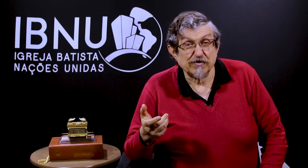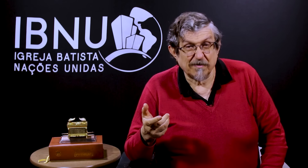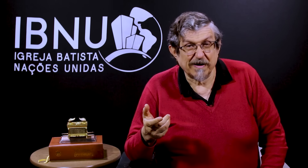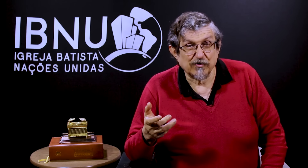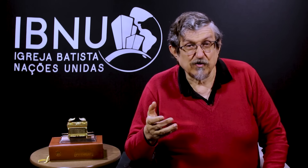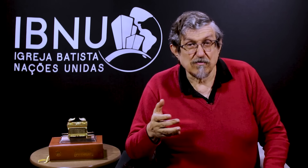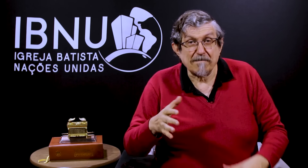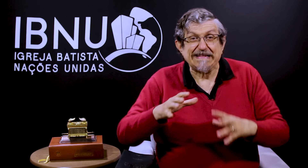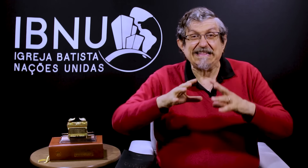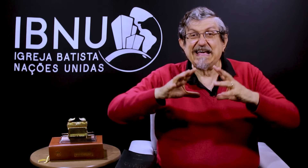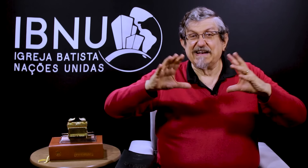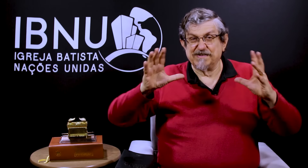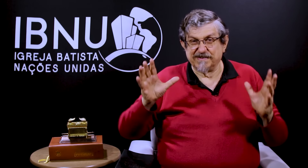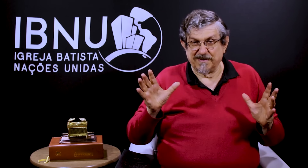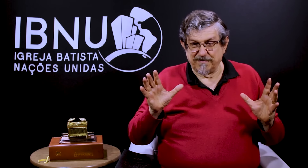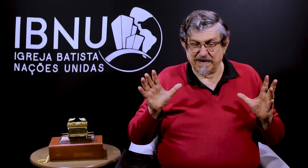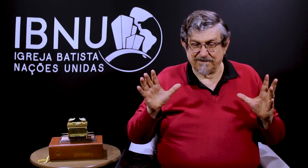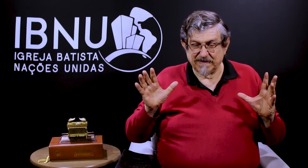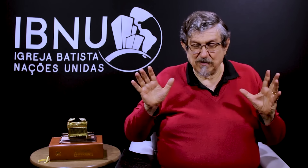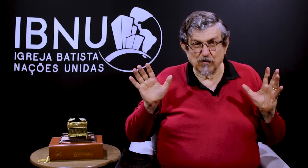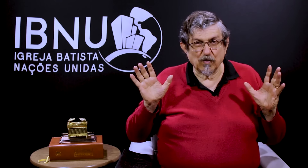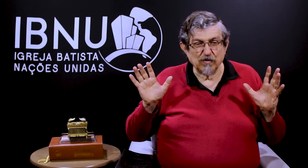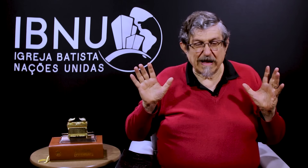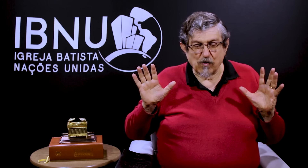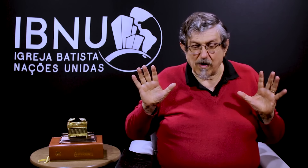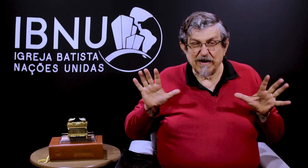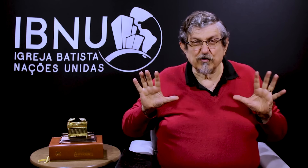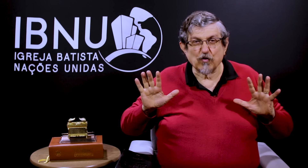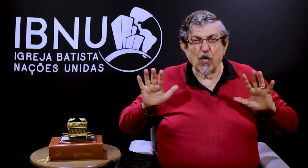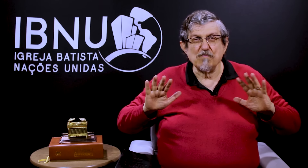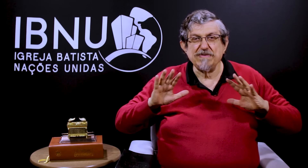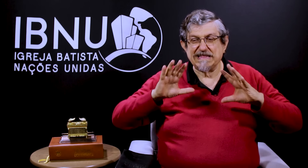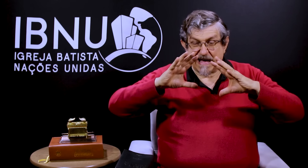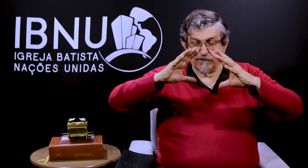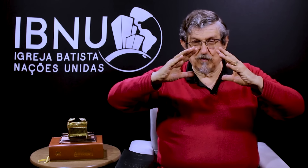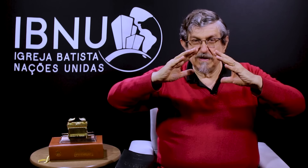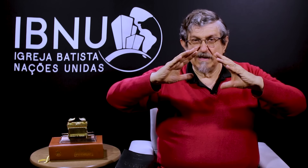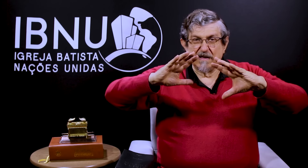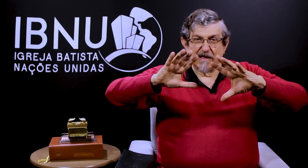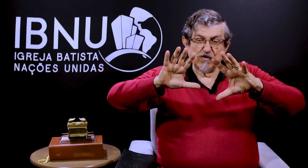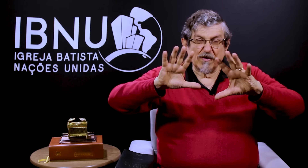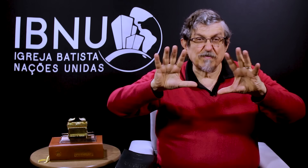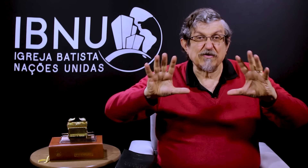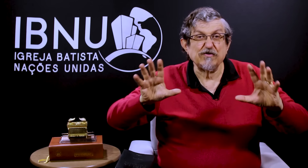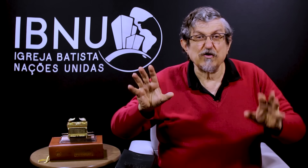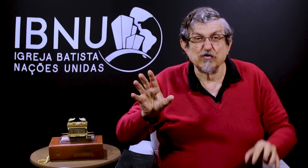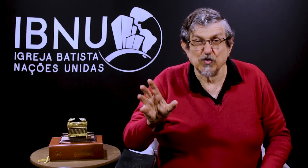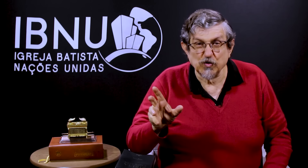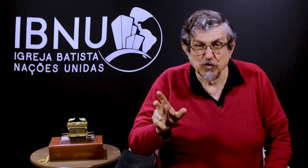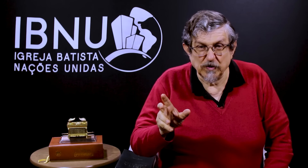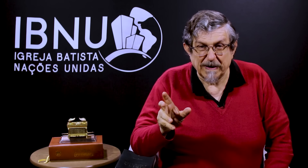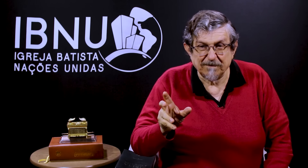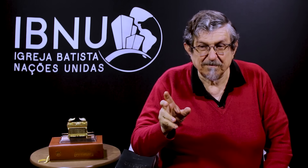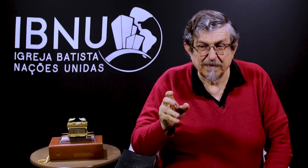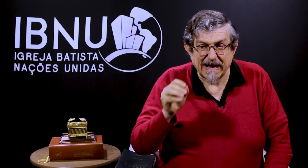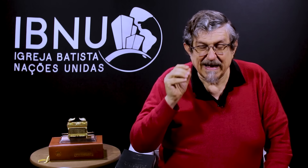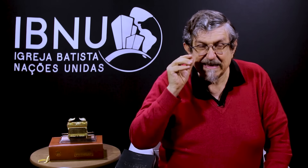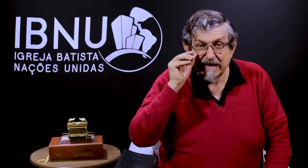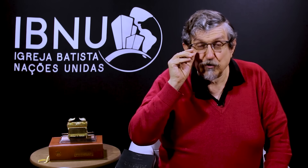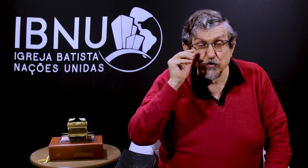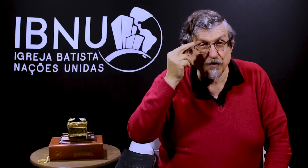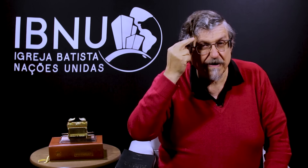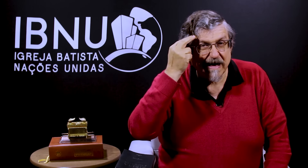antigos Hebreus tinham uma maneira de escrever na qual eles combinavam assim uma espécie de estrutura